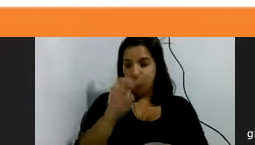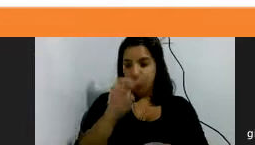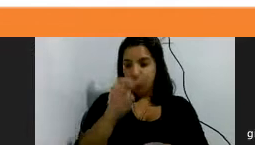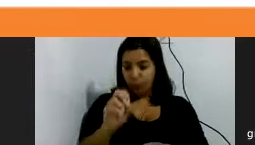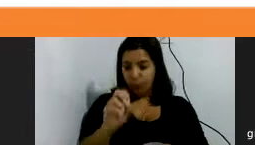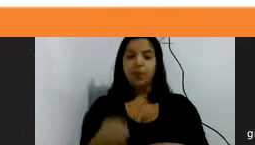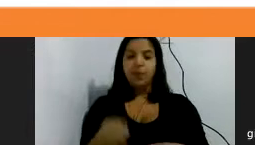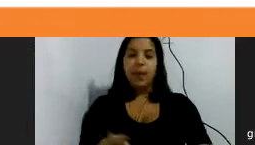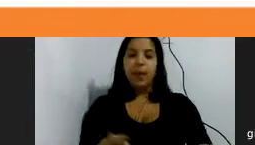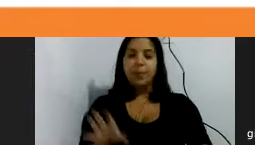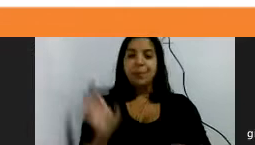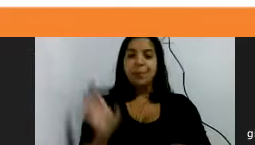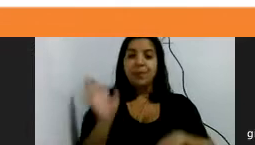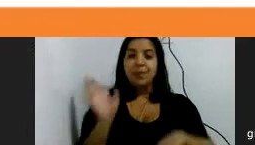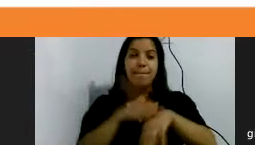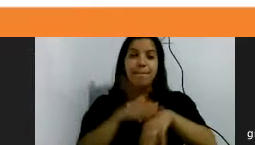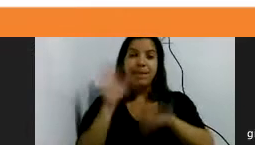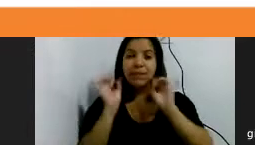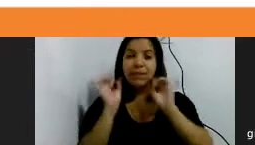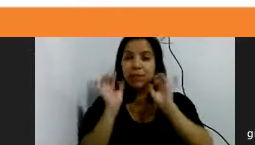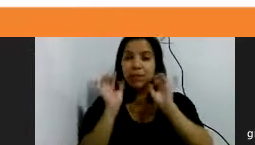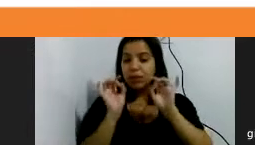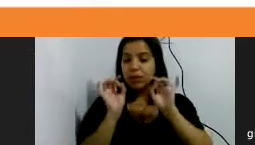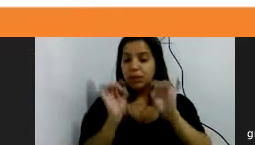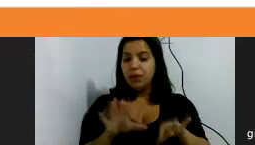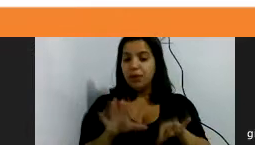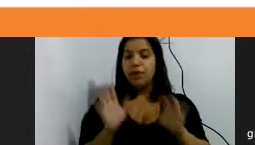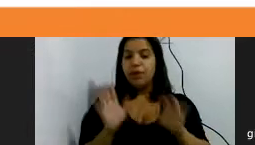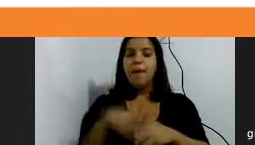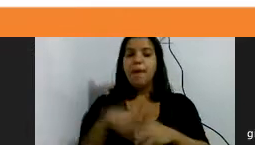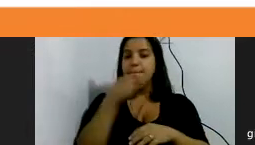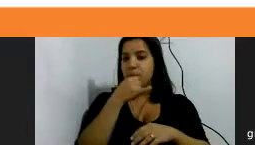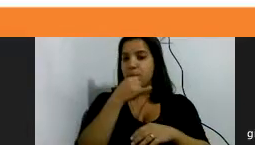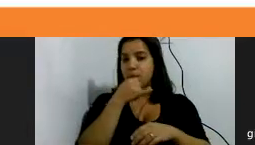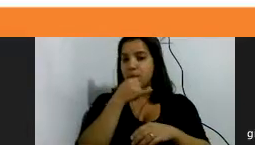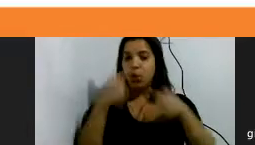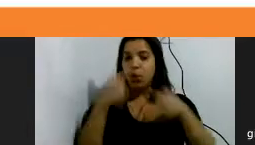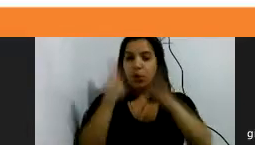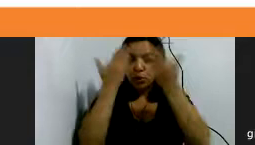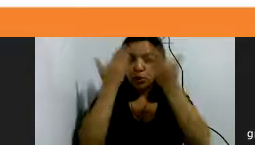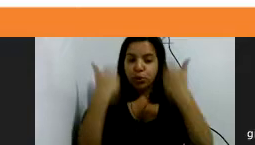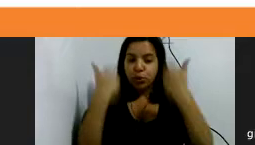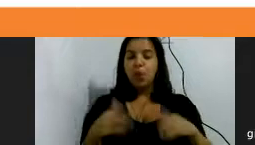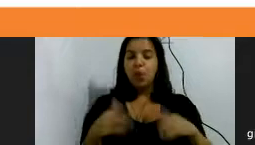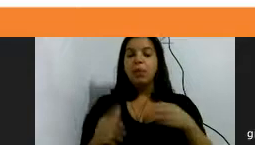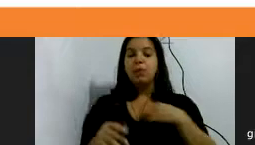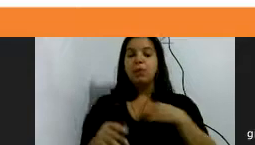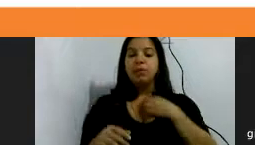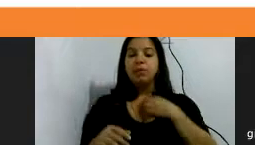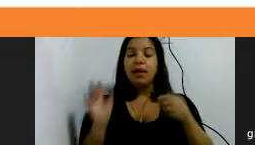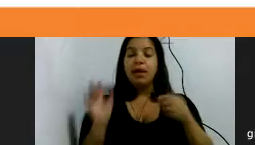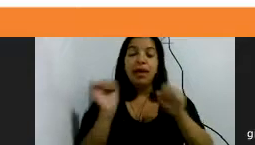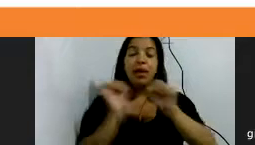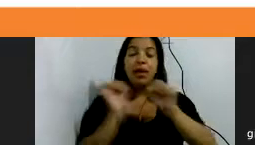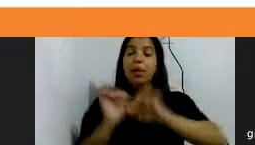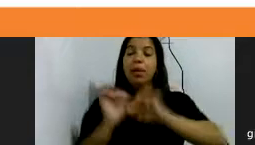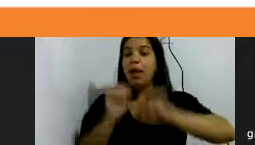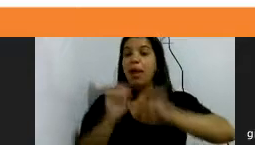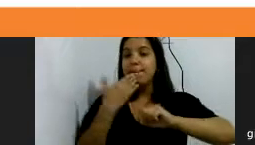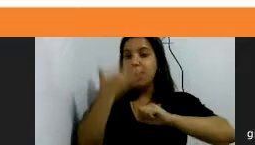Então, ele é bem mais específico. Então, o emprego desses anticorpos, eles facilitam a gente